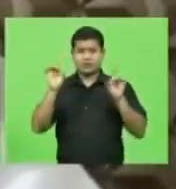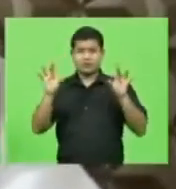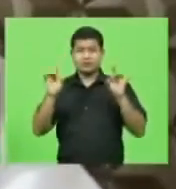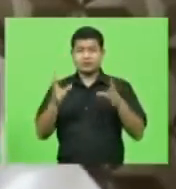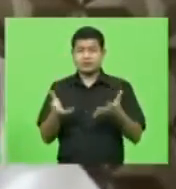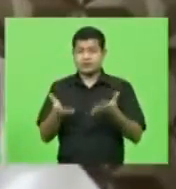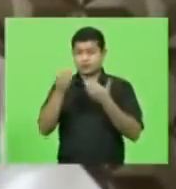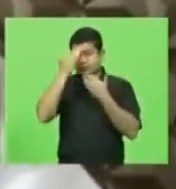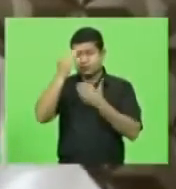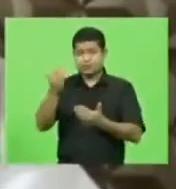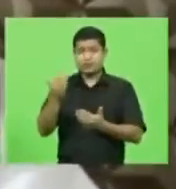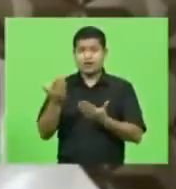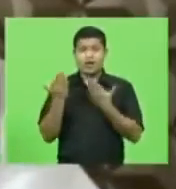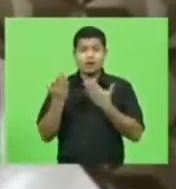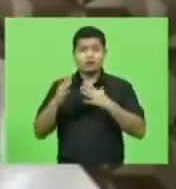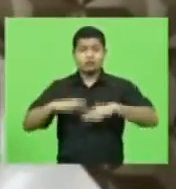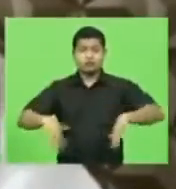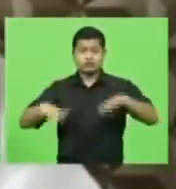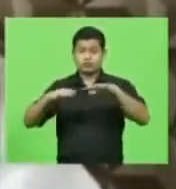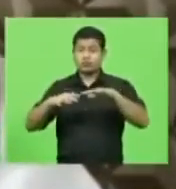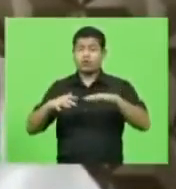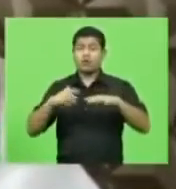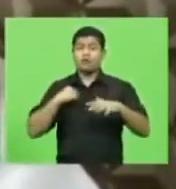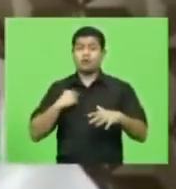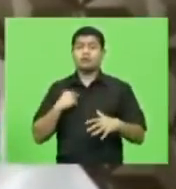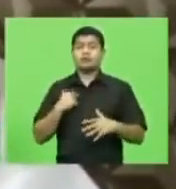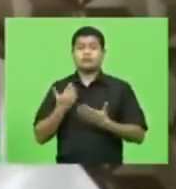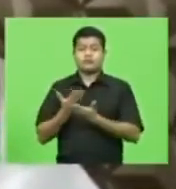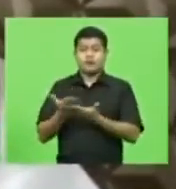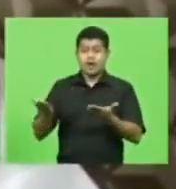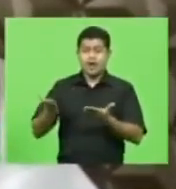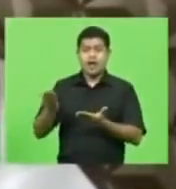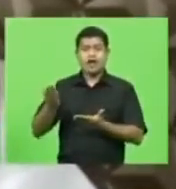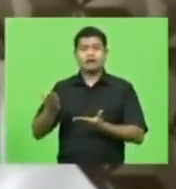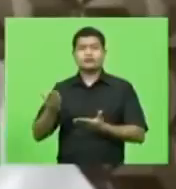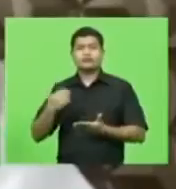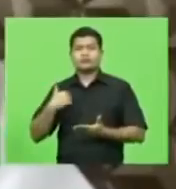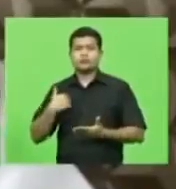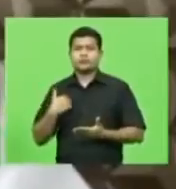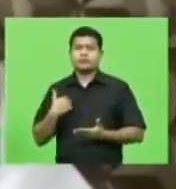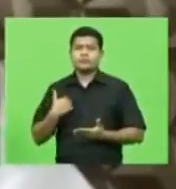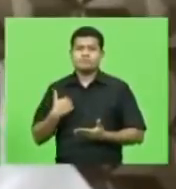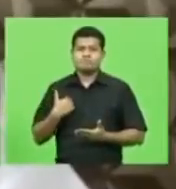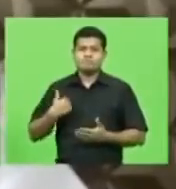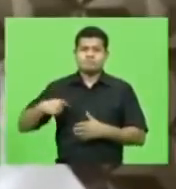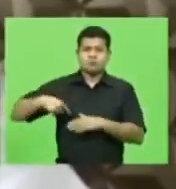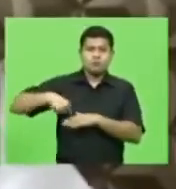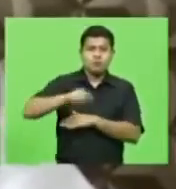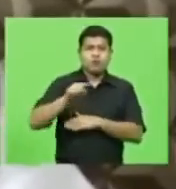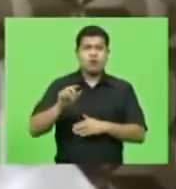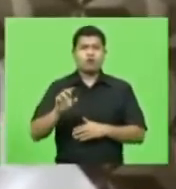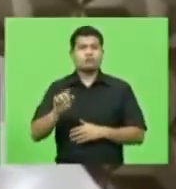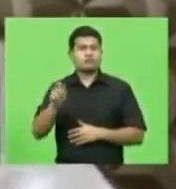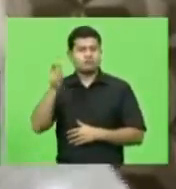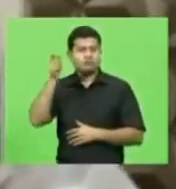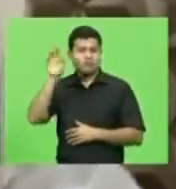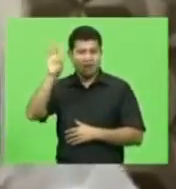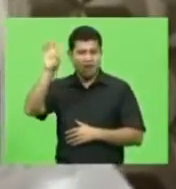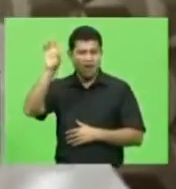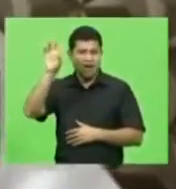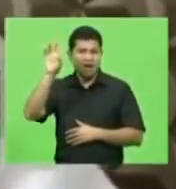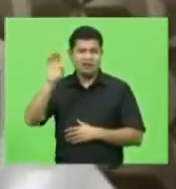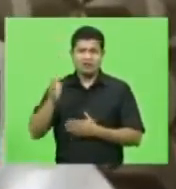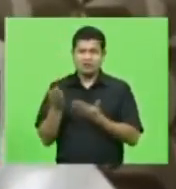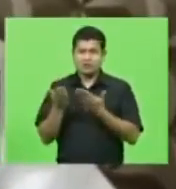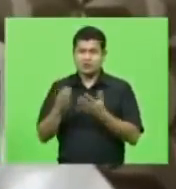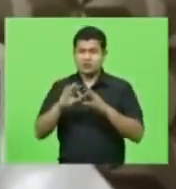agradecer a todos que foram candidatos, a vereadora, a prefeito, a vice-prefeito, e todos os